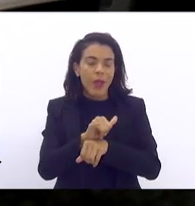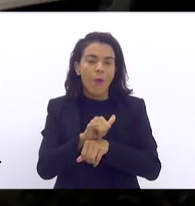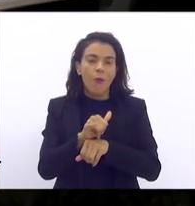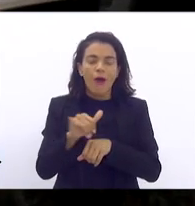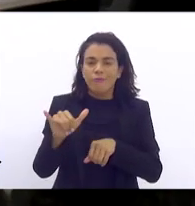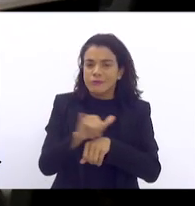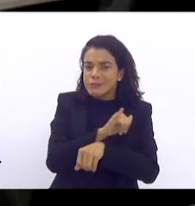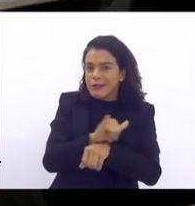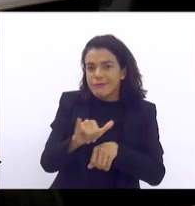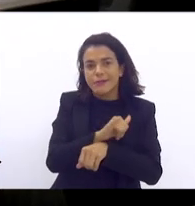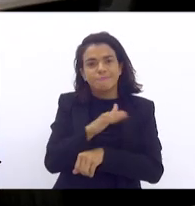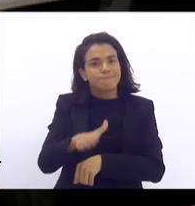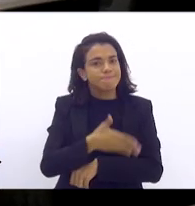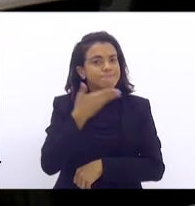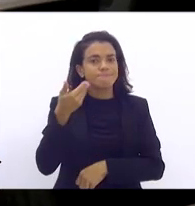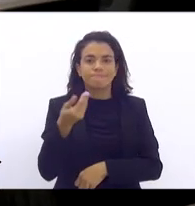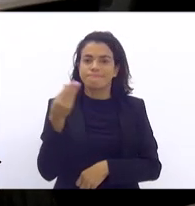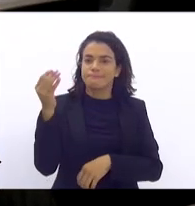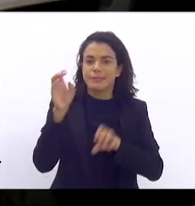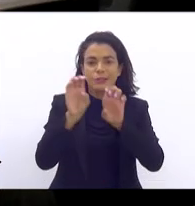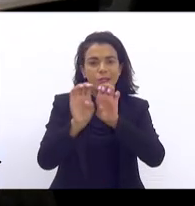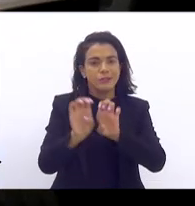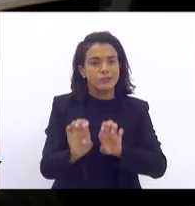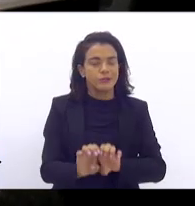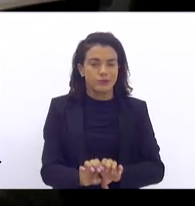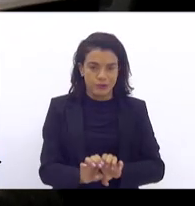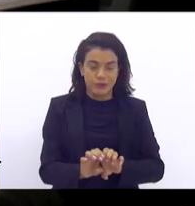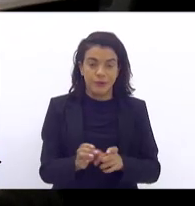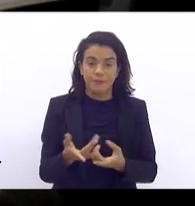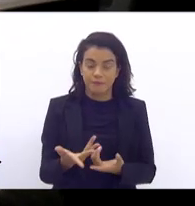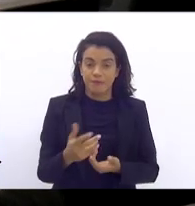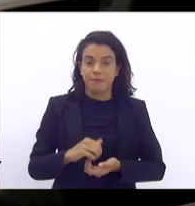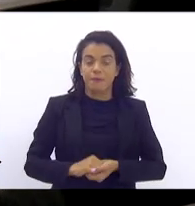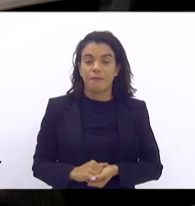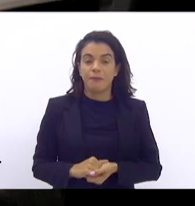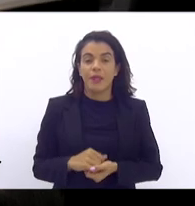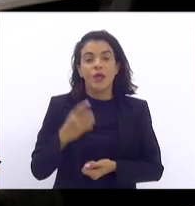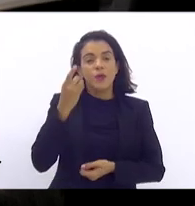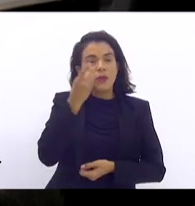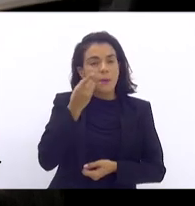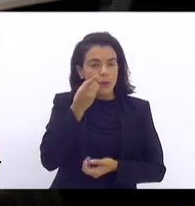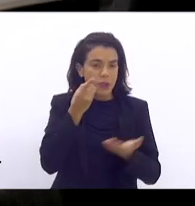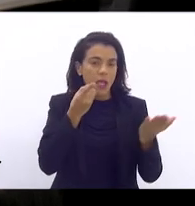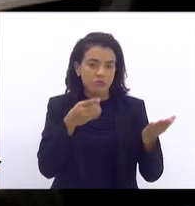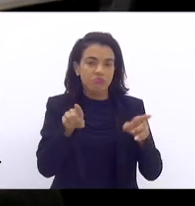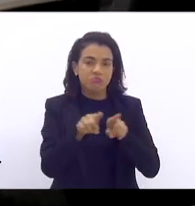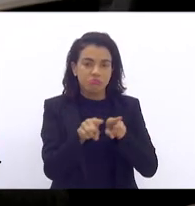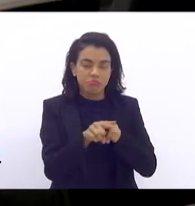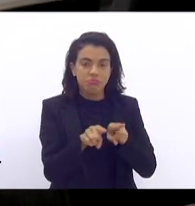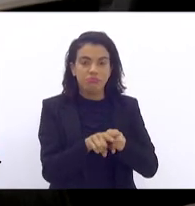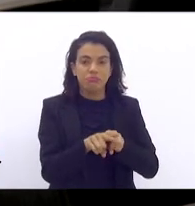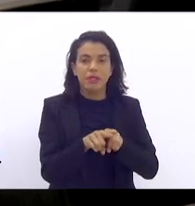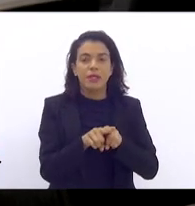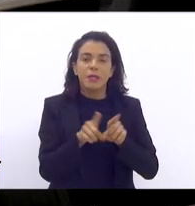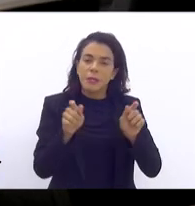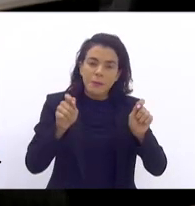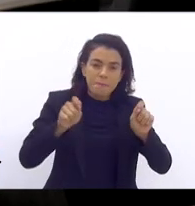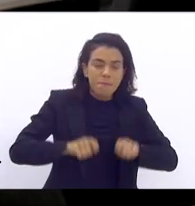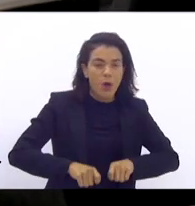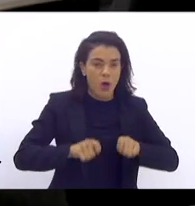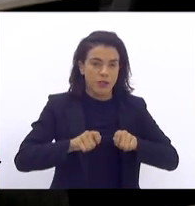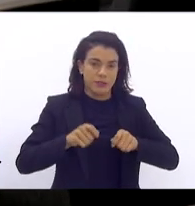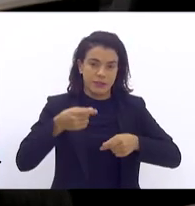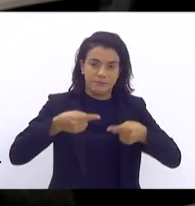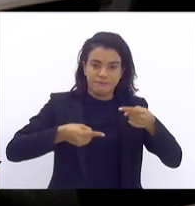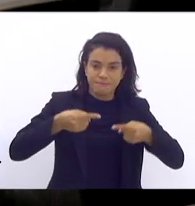né e eu fiz essa demanda Deputado Danilo Deputado chinelo fácil a vossa excelência que possa que essa